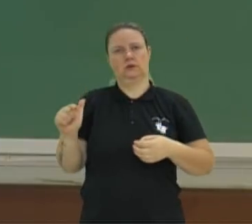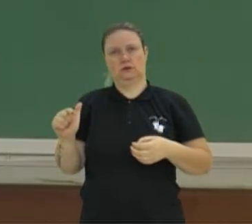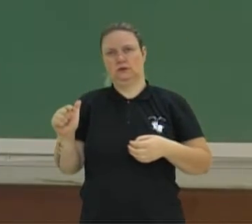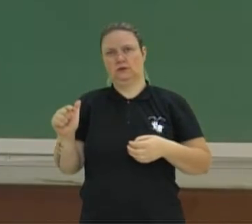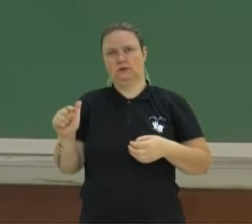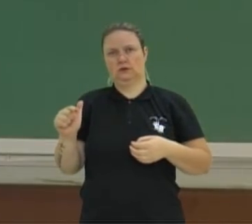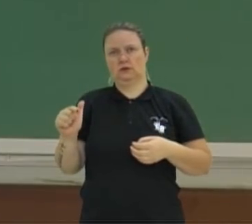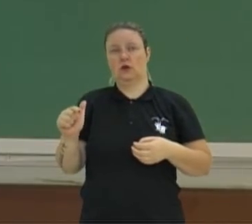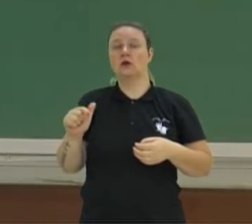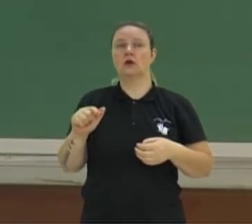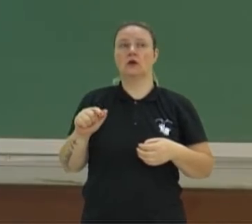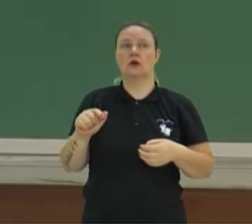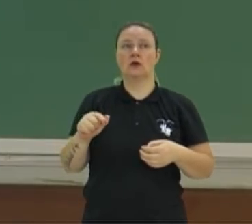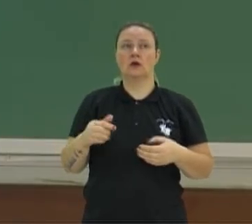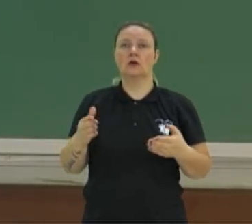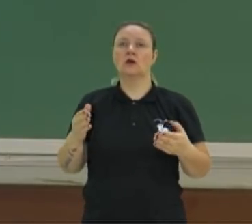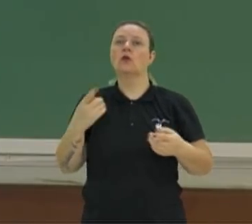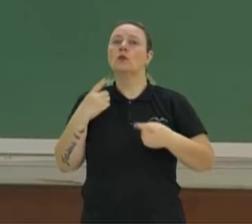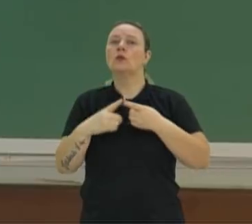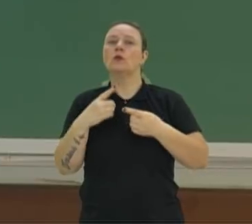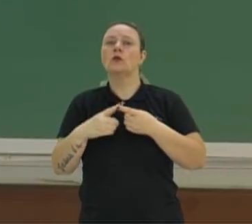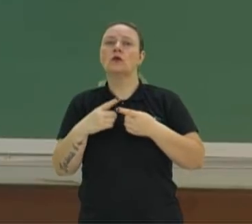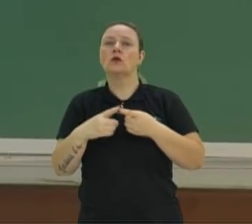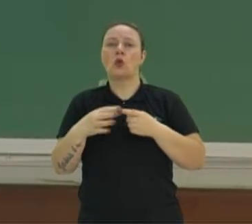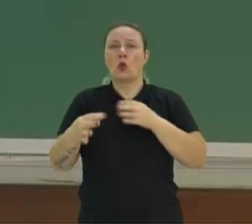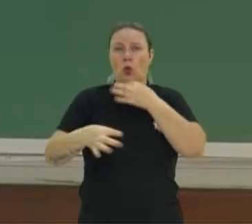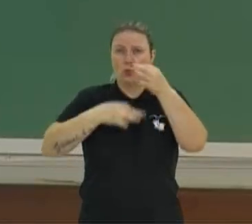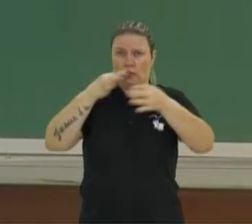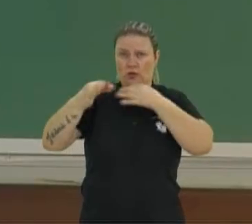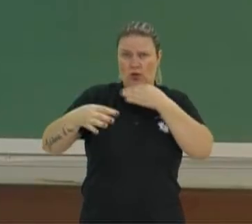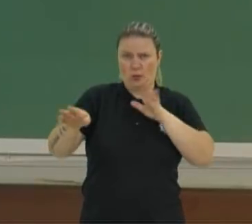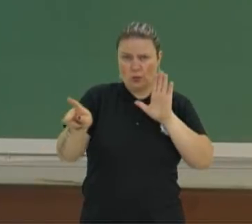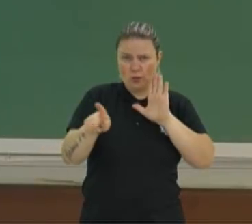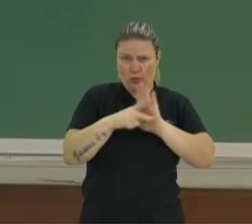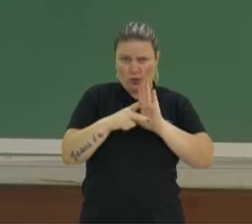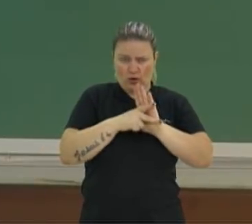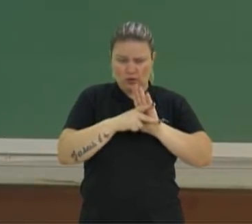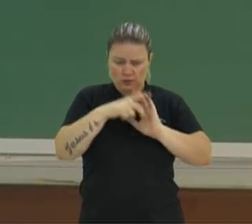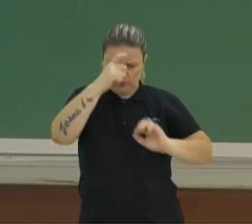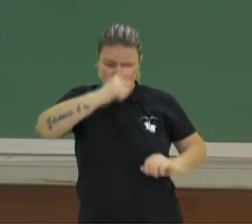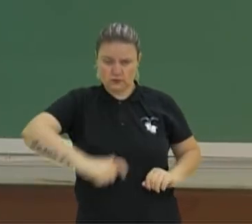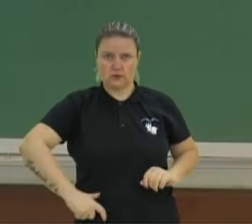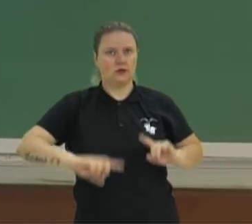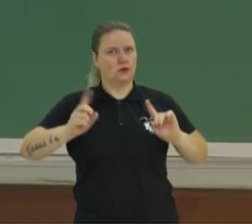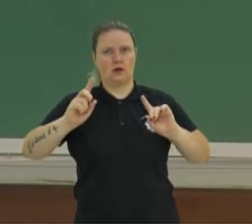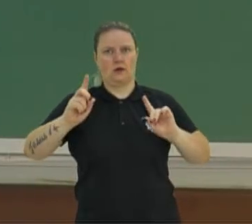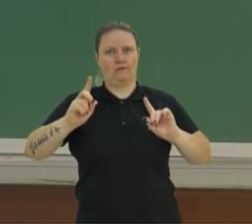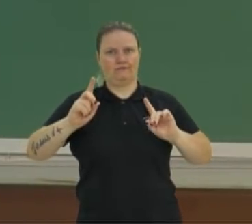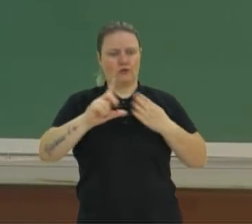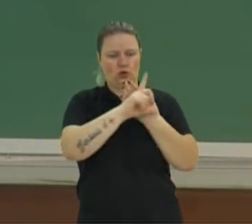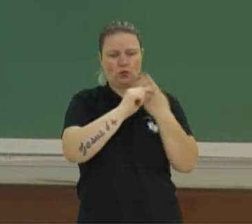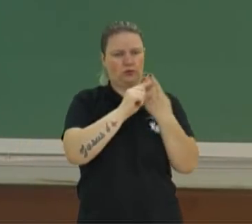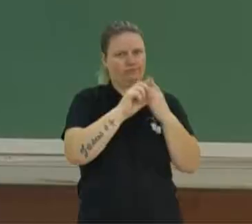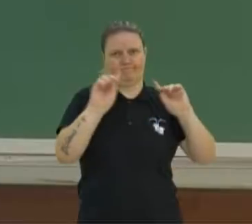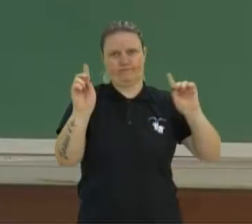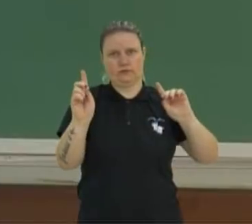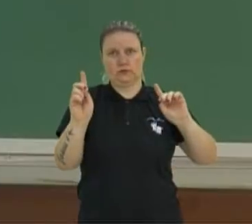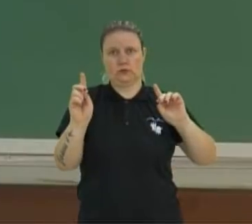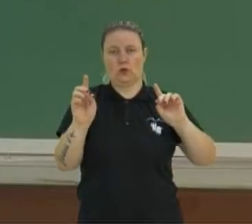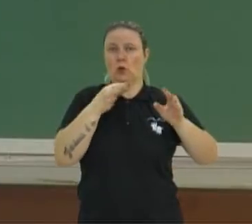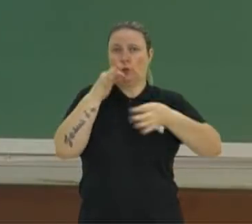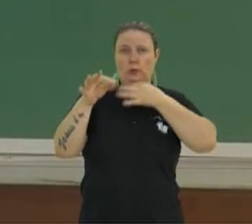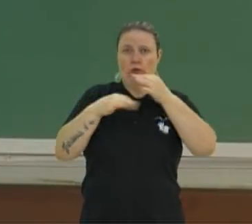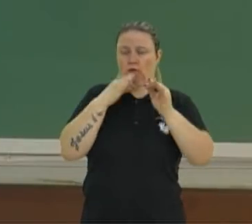opinião do jornalista. Porque a ideia da notícia é apresentar o fato e não argumentos nem